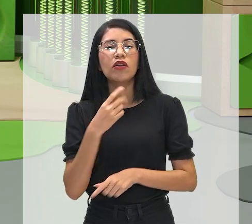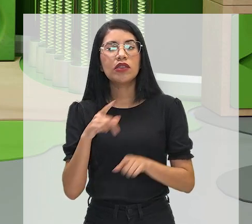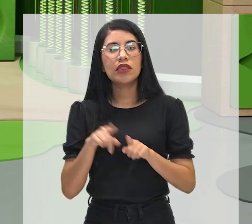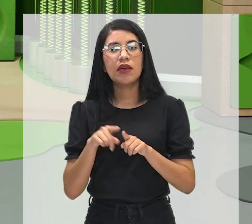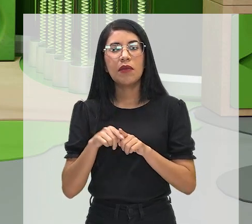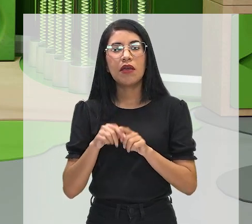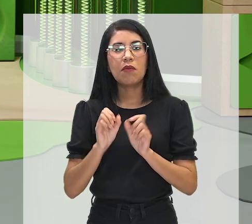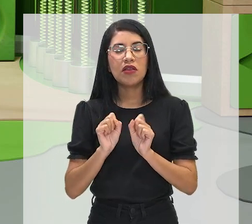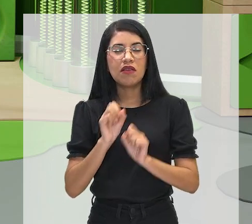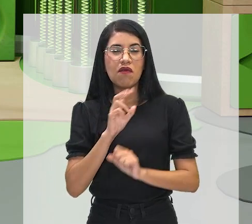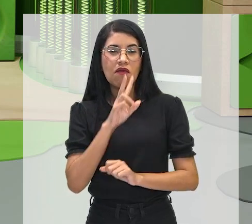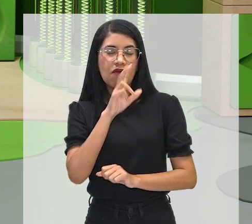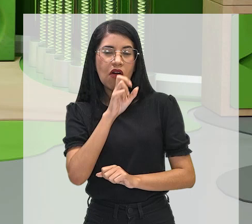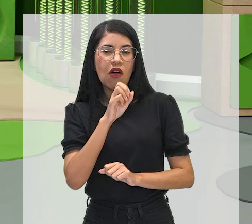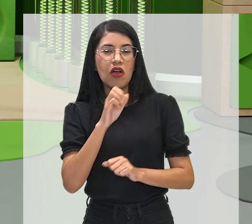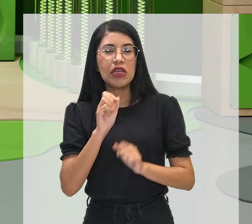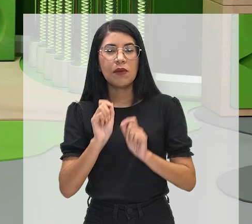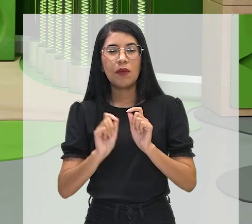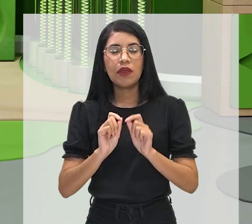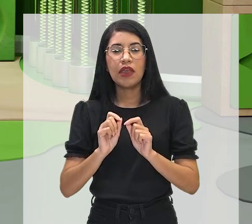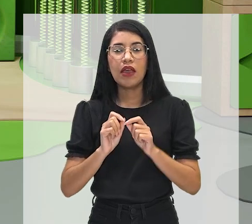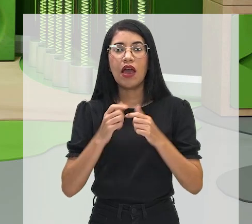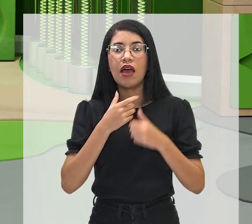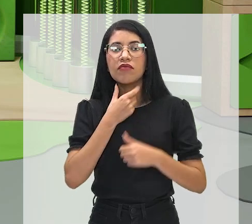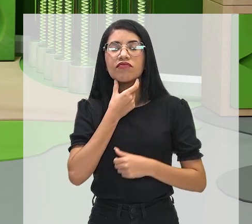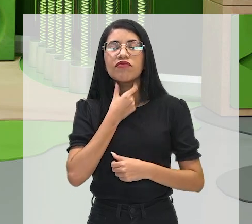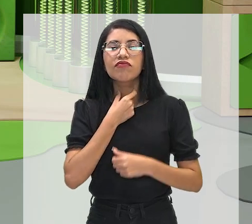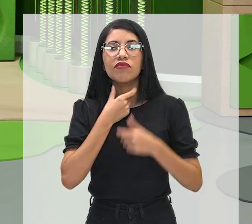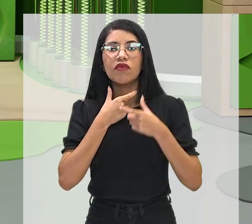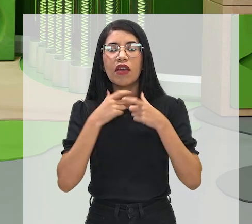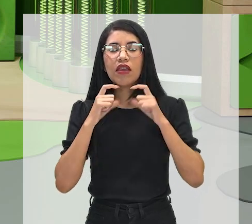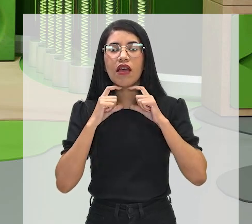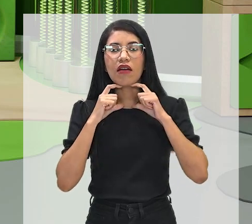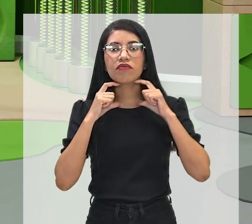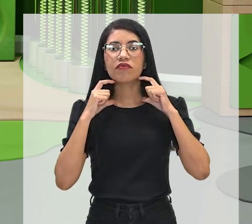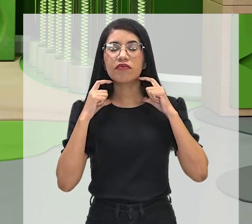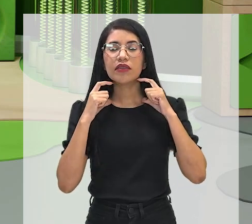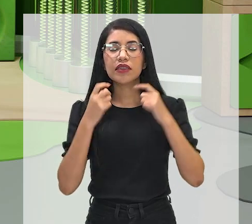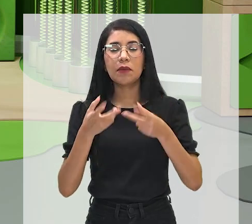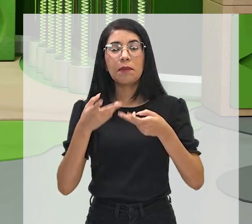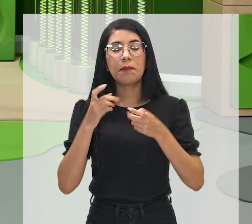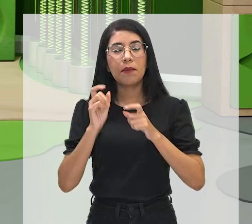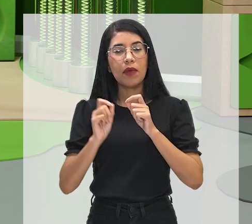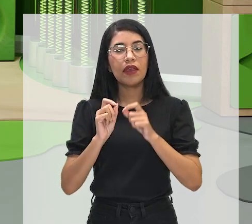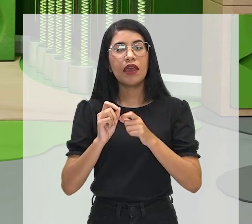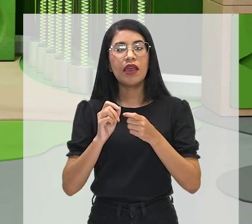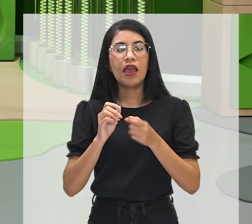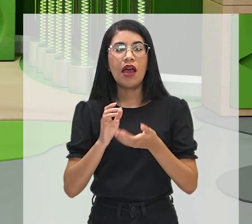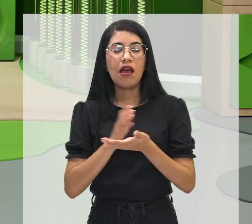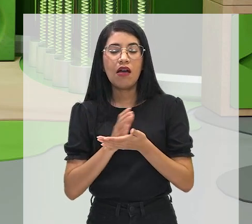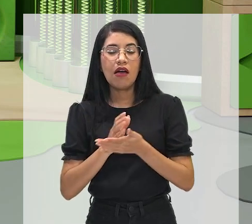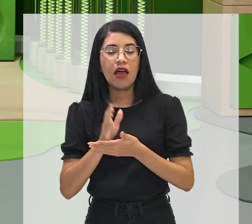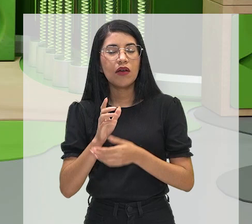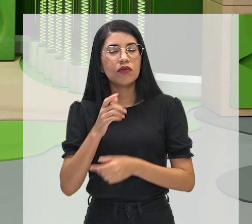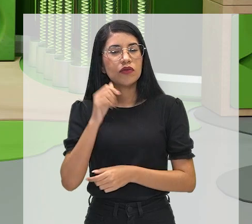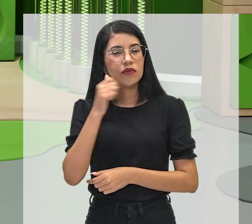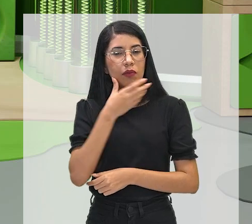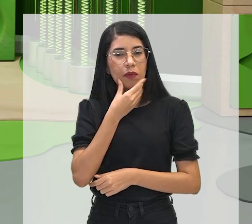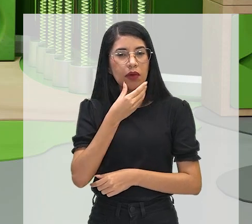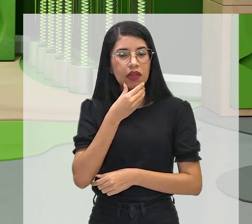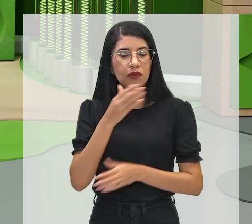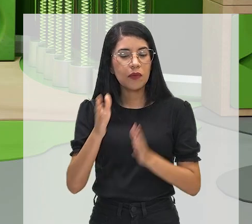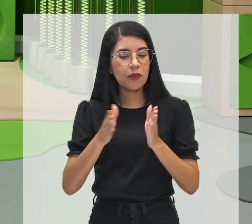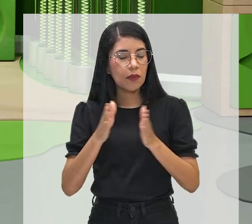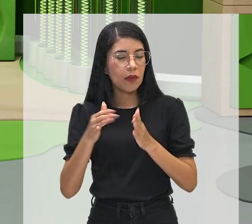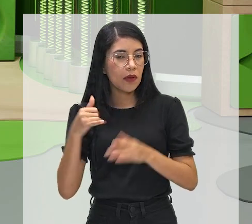mais grave devido ao espessamento da laringe. Então você observa que nos meninos, né, tem um determinado período ali